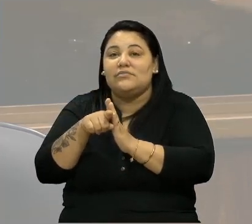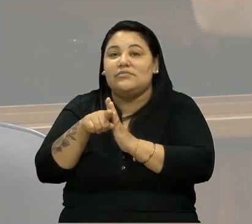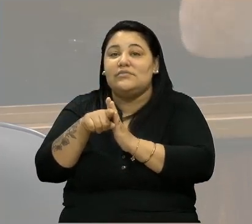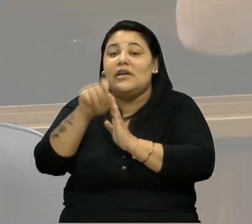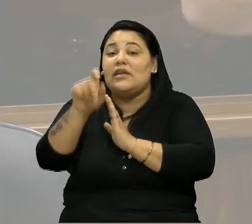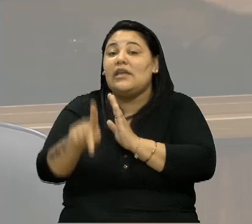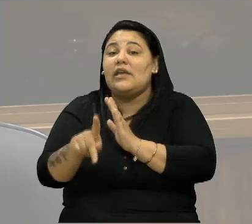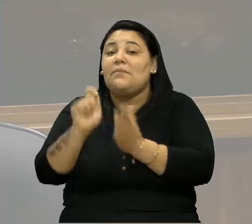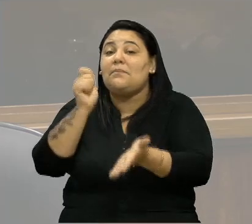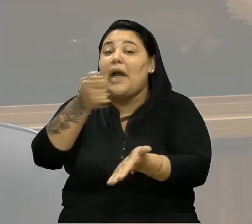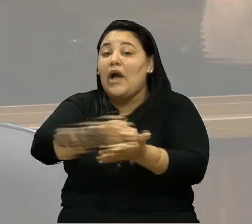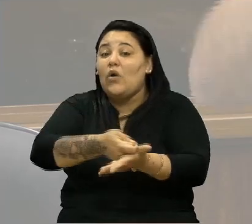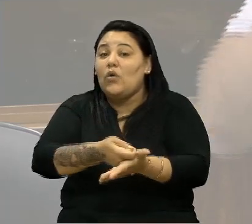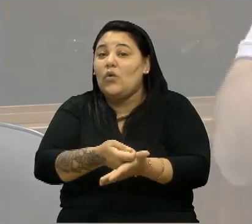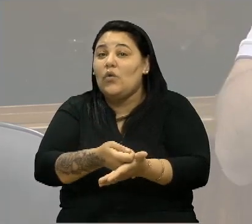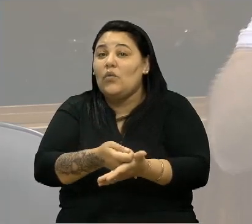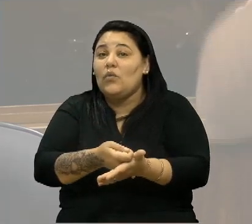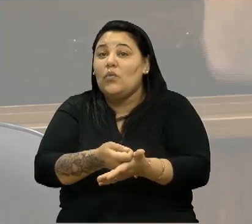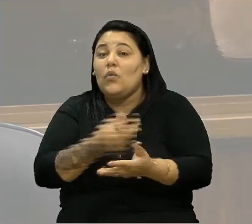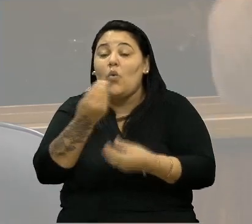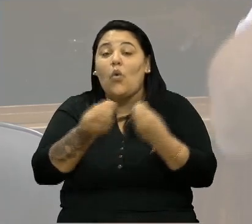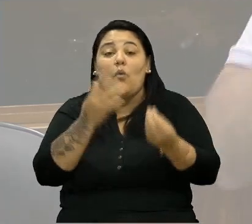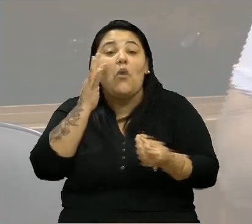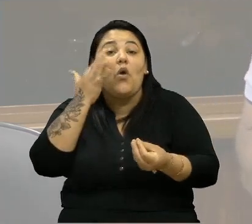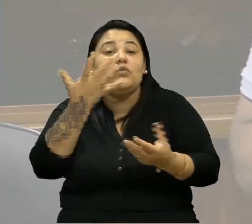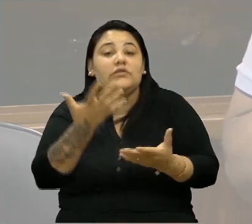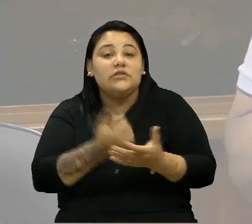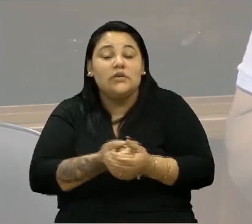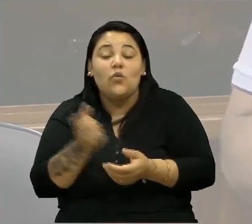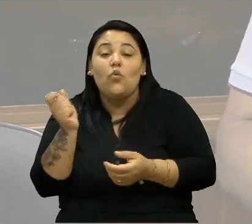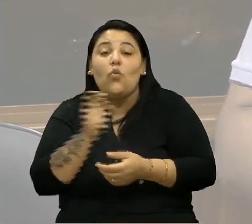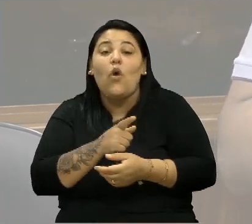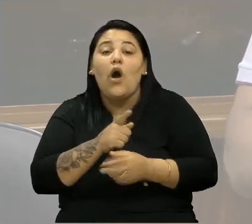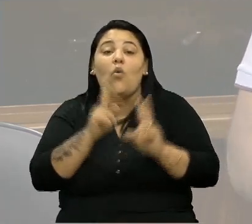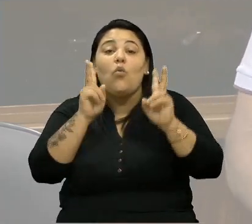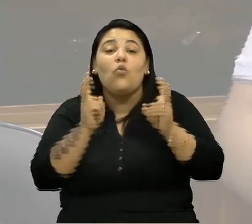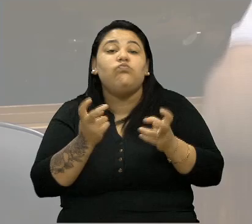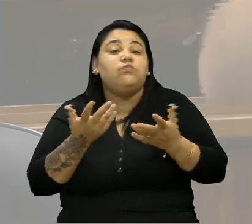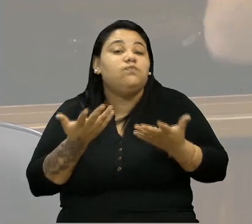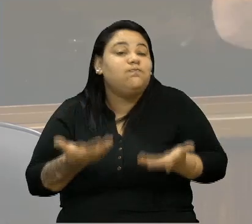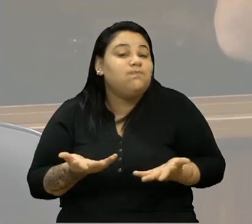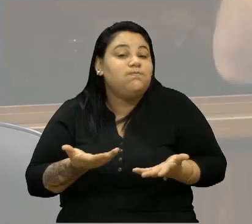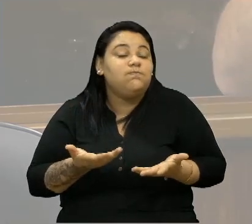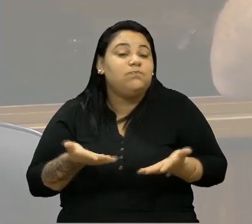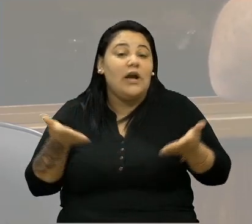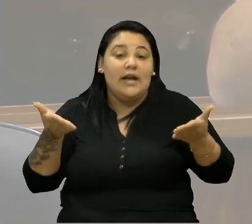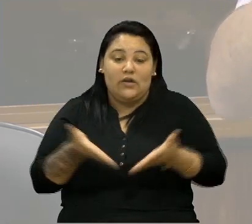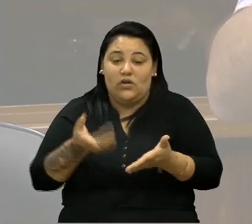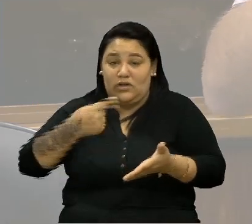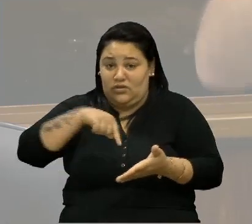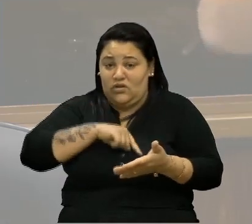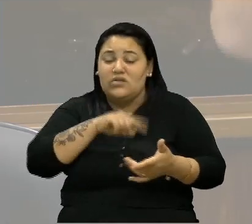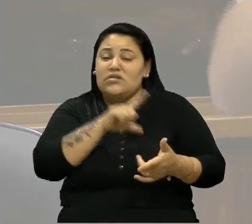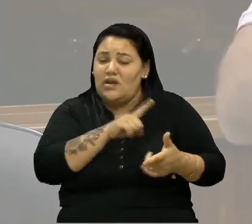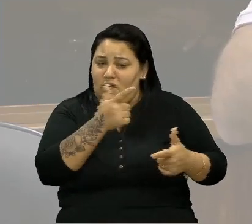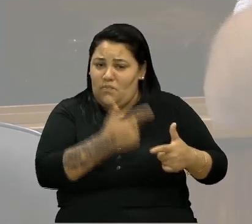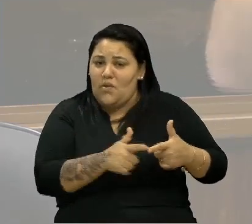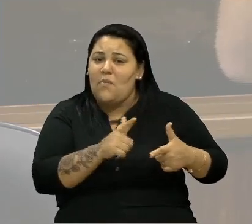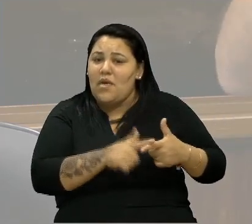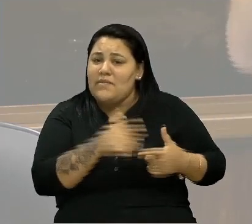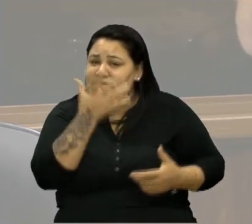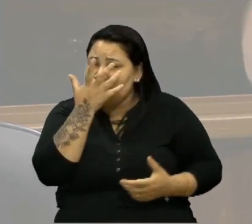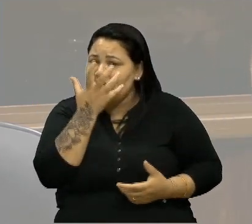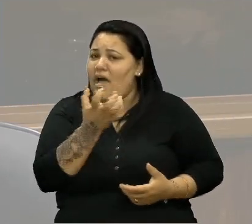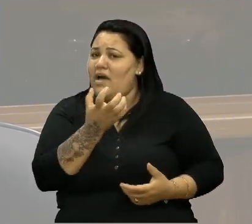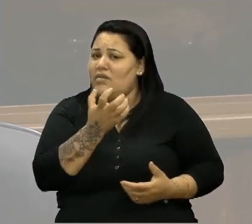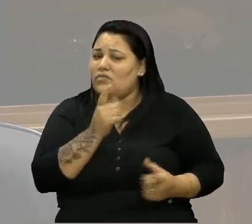quem financiou, como aconteceu, qual o motivo. Uma que nós temos problemas sérios